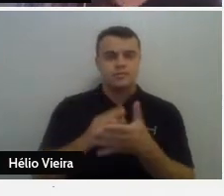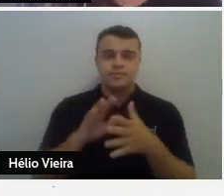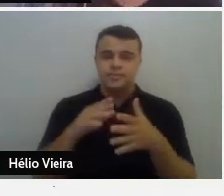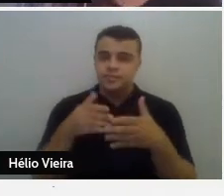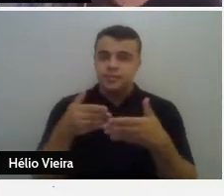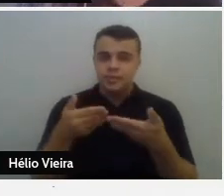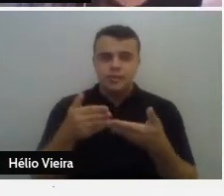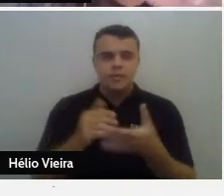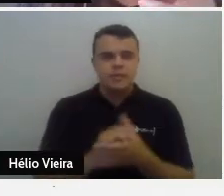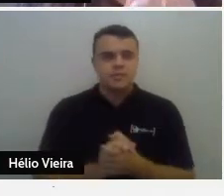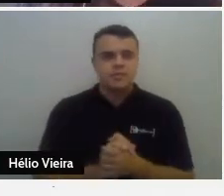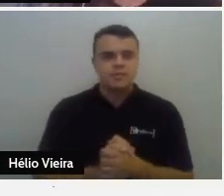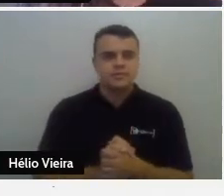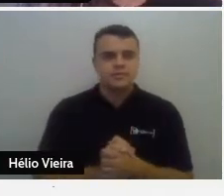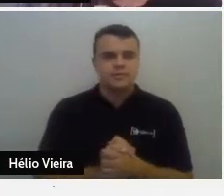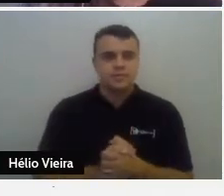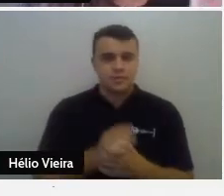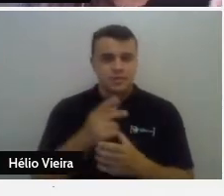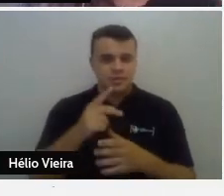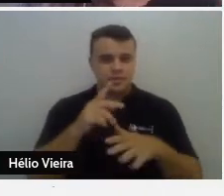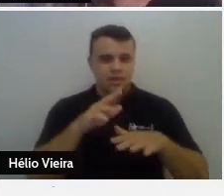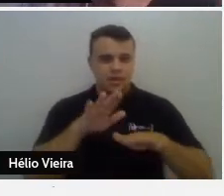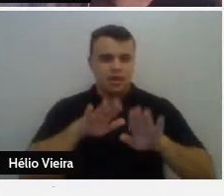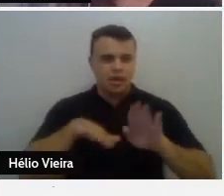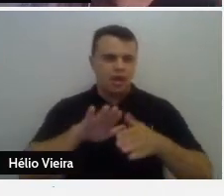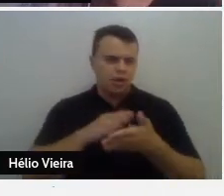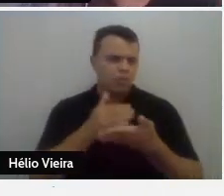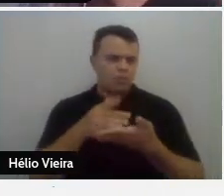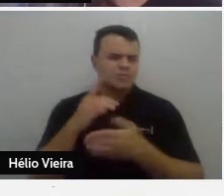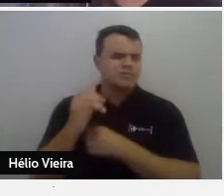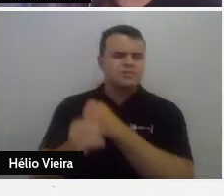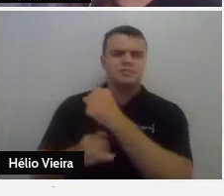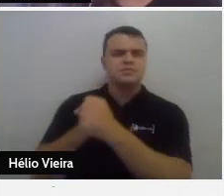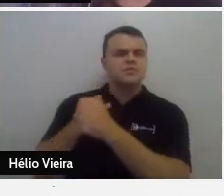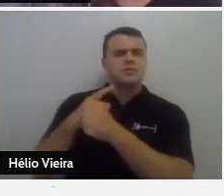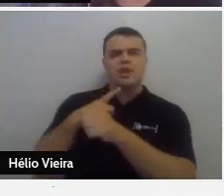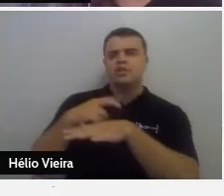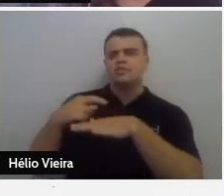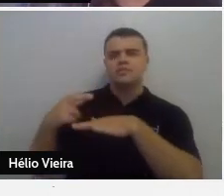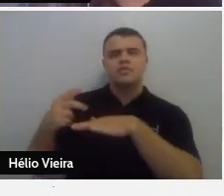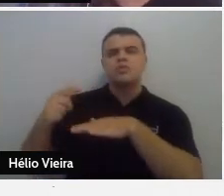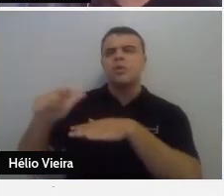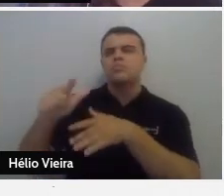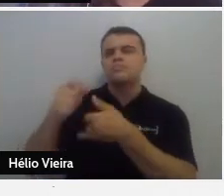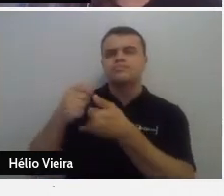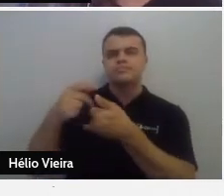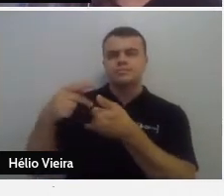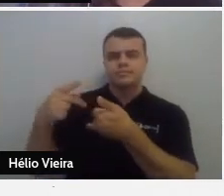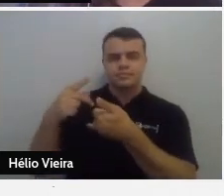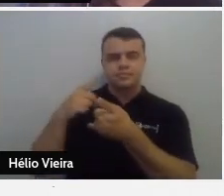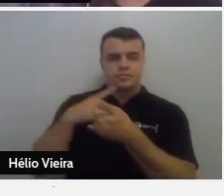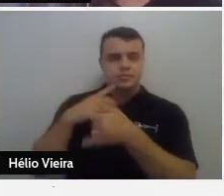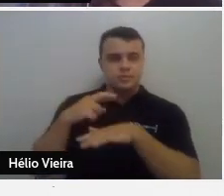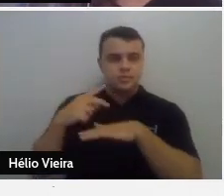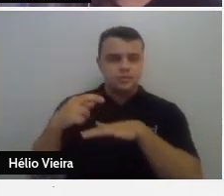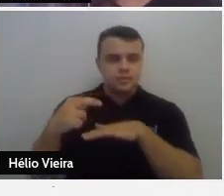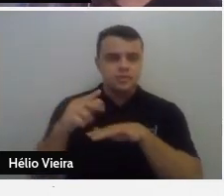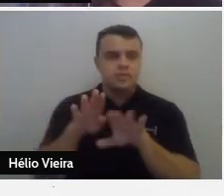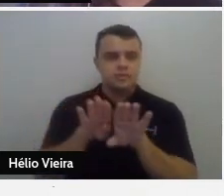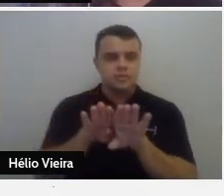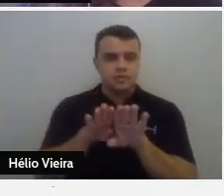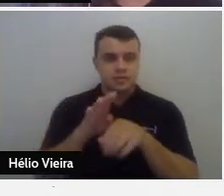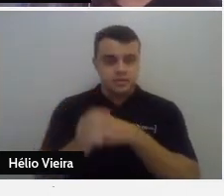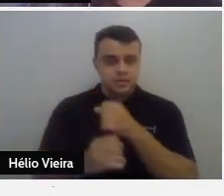Então, esses são alguns, mas na internet a gente encontra vários outros aplicativos e